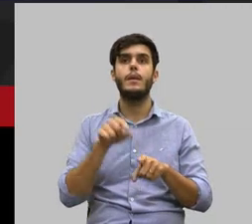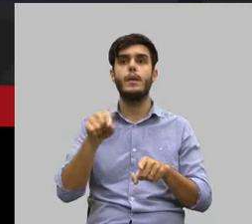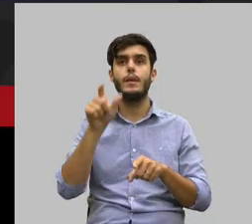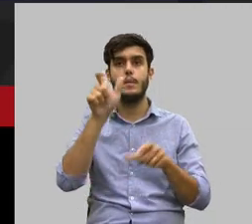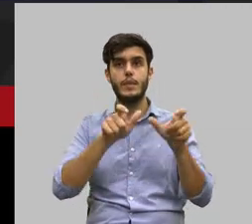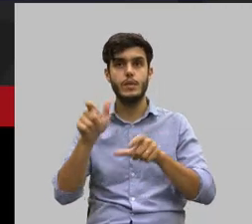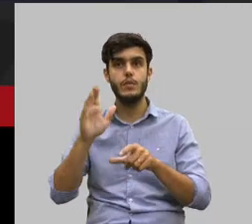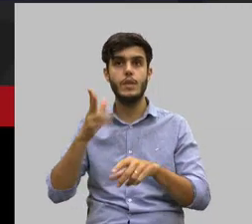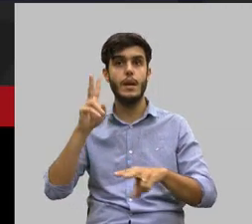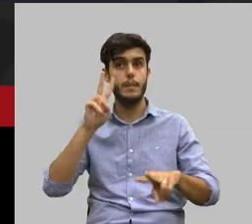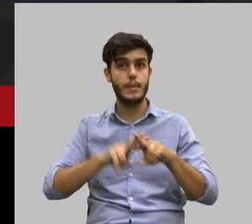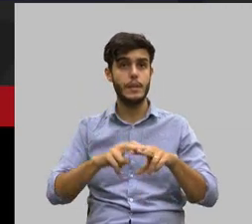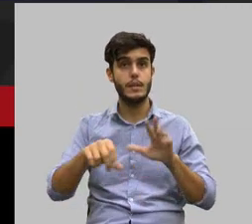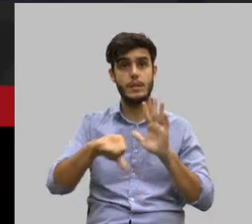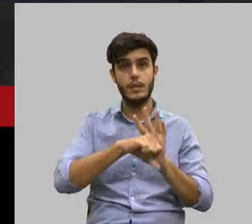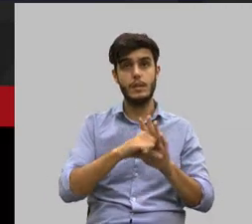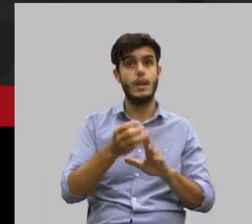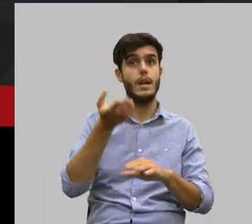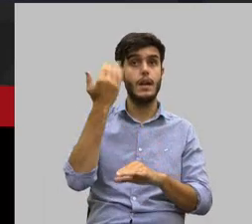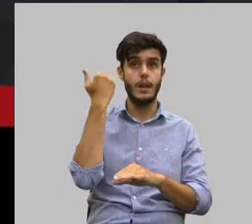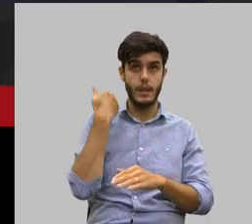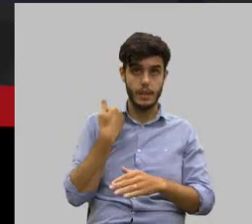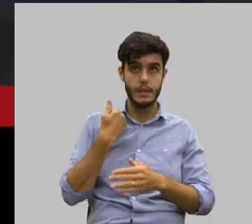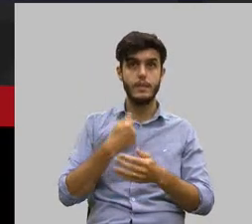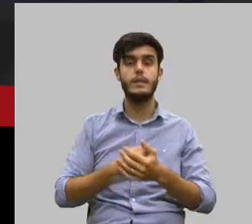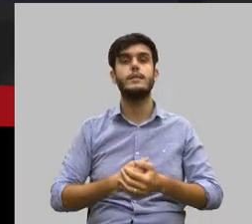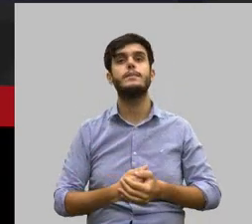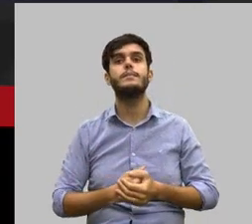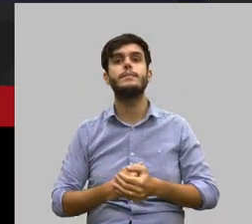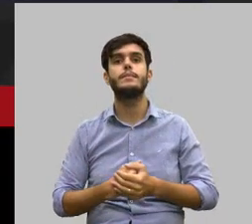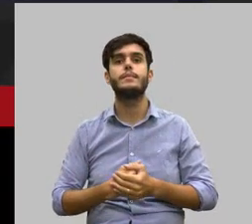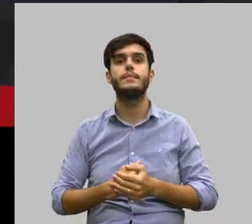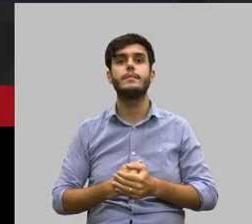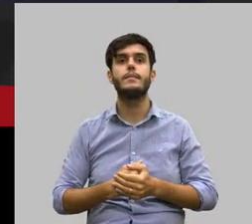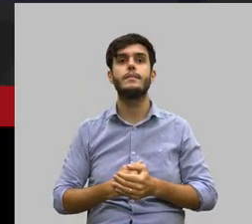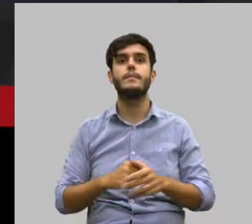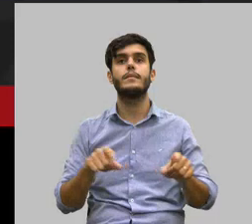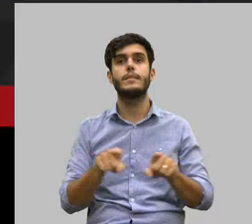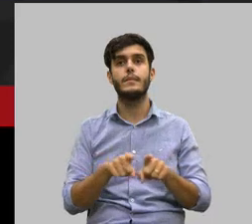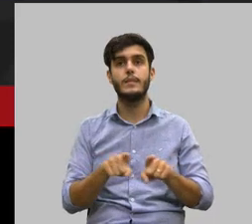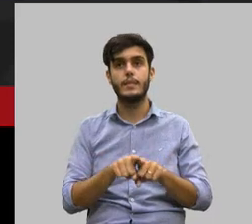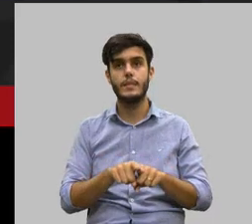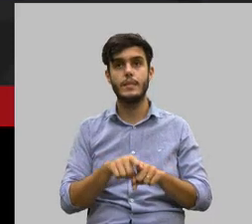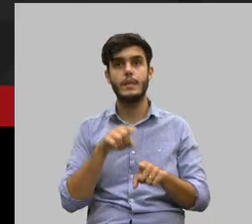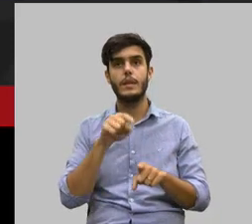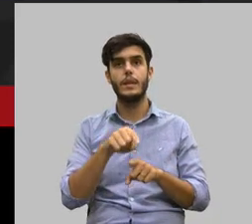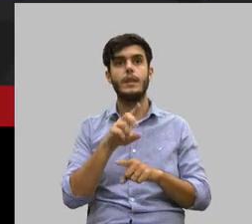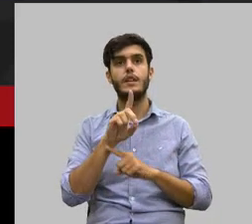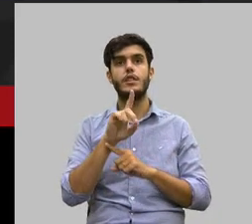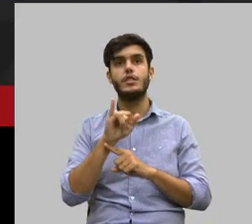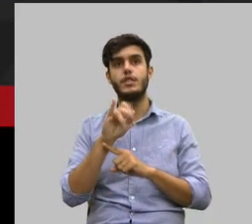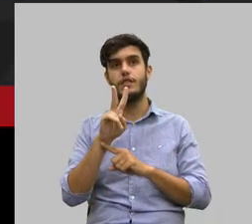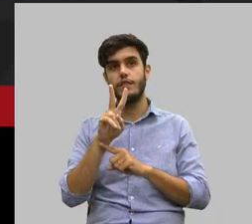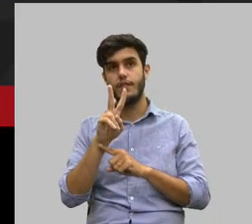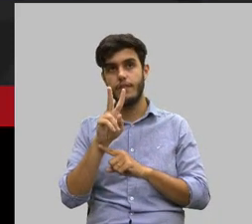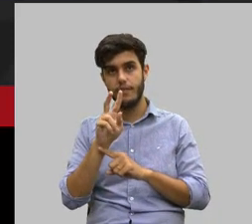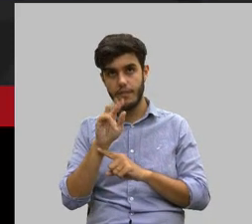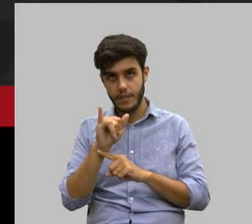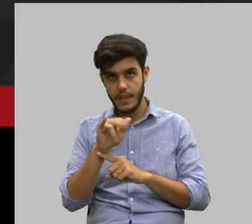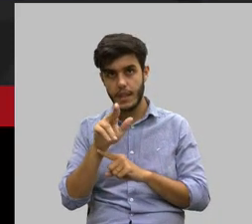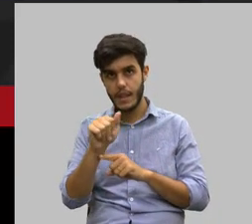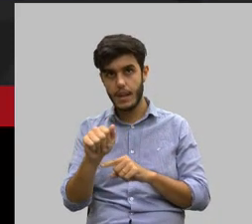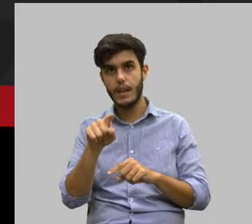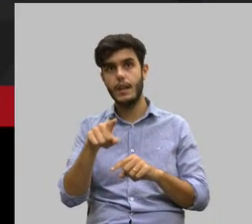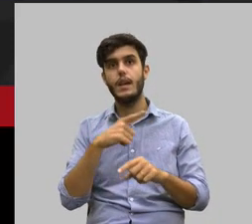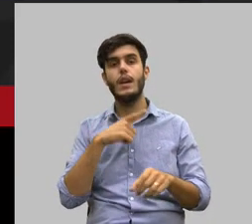já condenados pela justiça eh tivemos a operação Ira Divina né que teve o eh como objeto